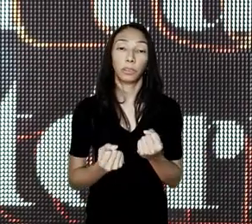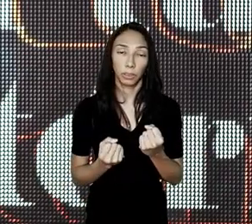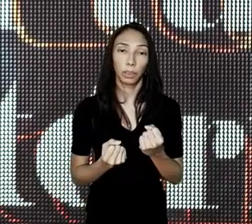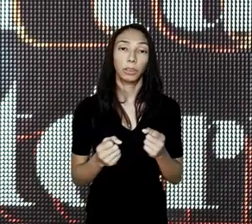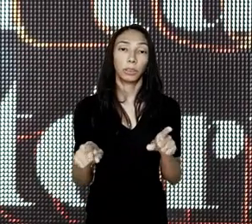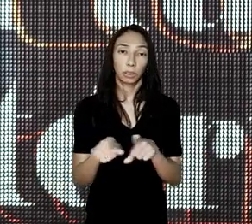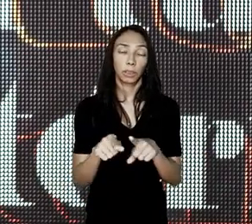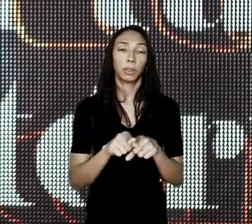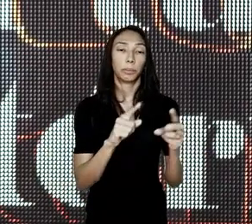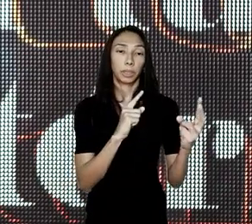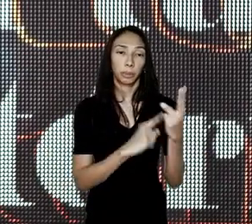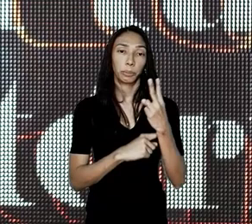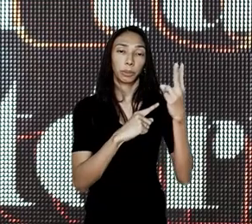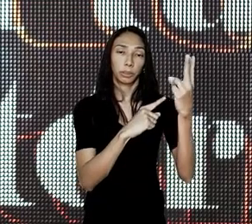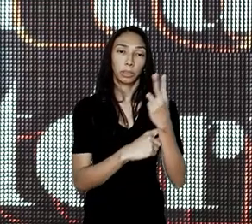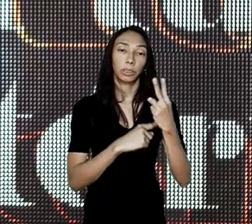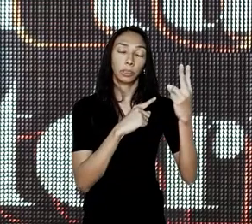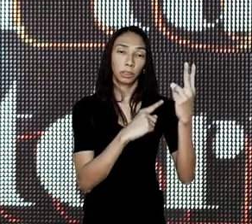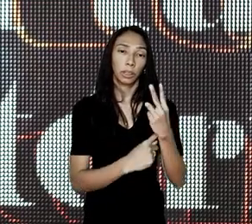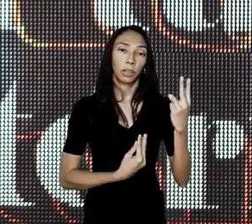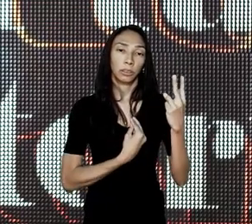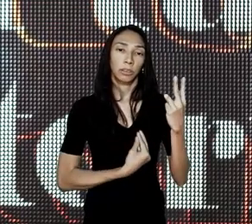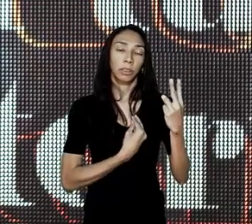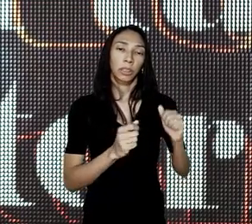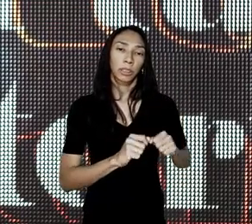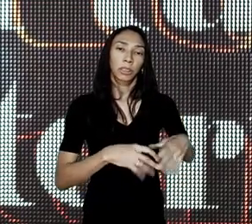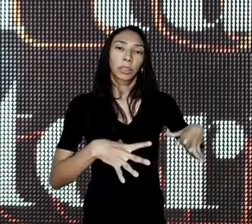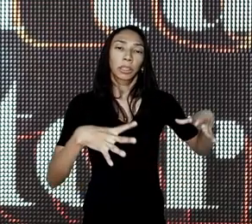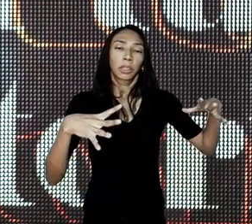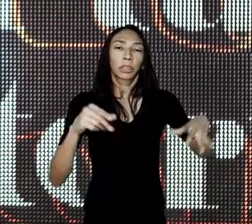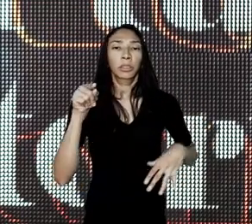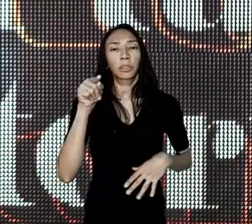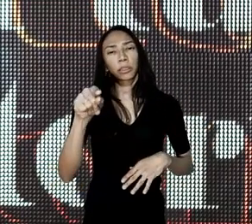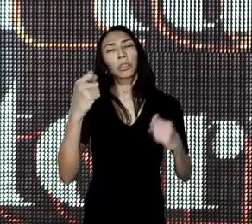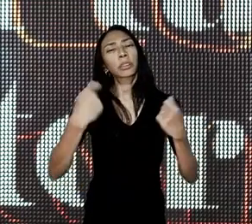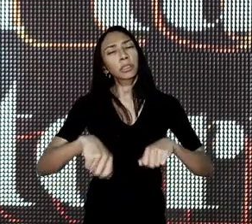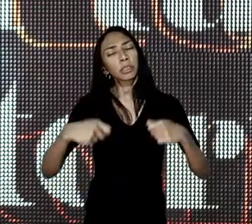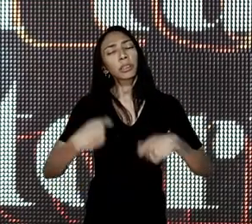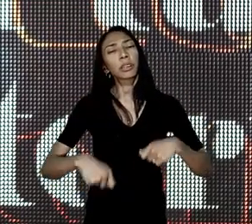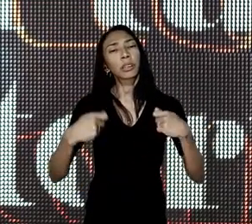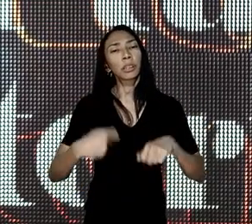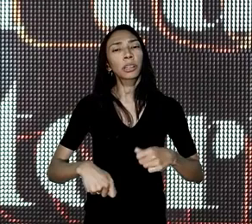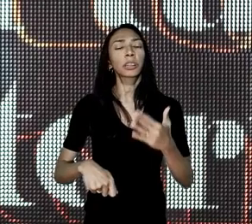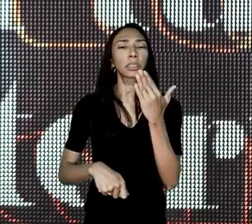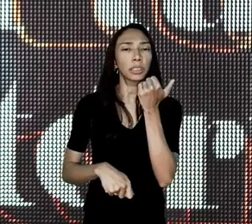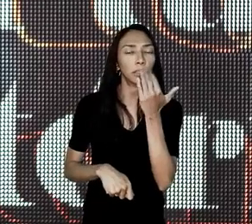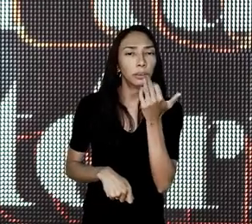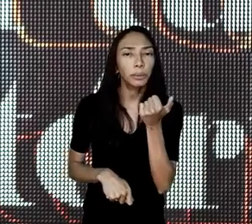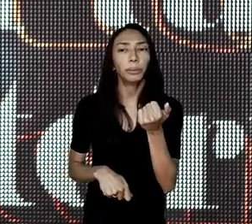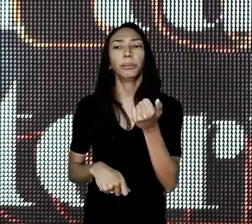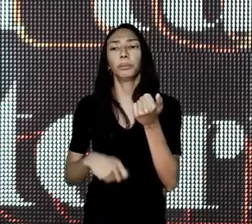e proteger aquilo que Deus fez em nós. Você precisa alimentar,